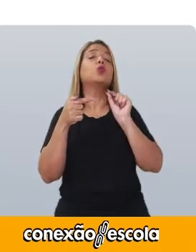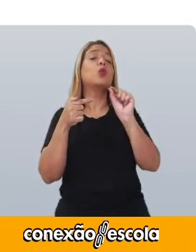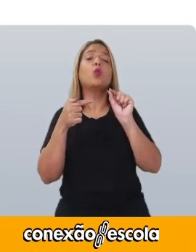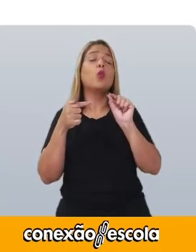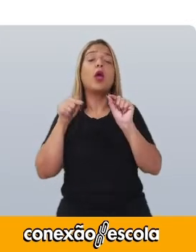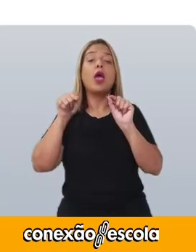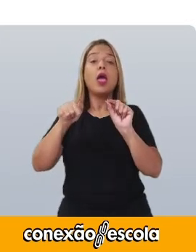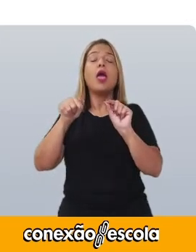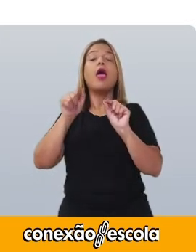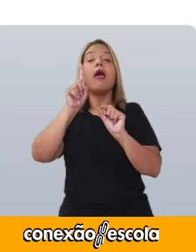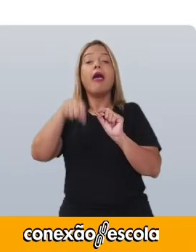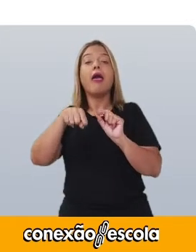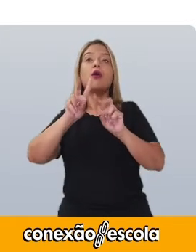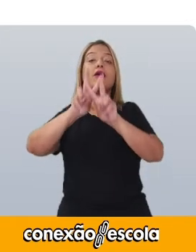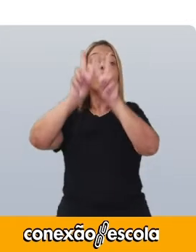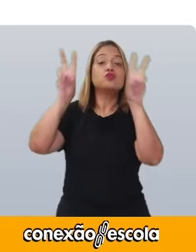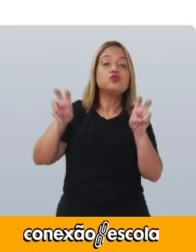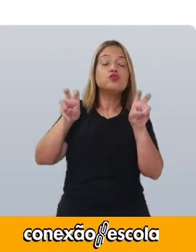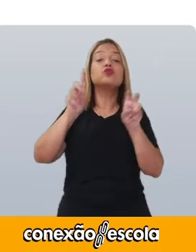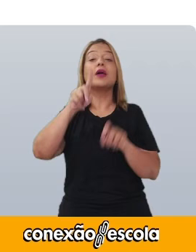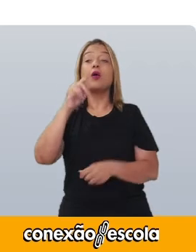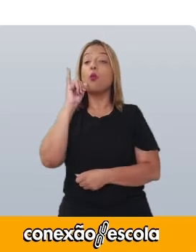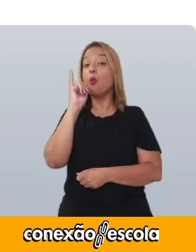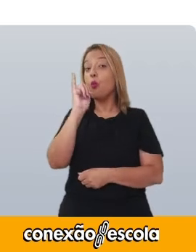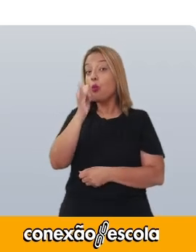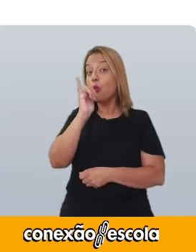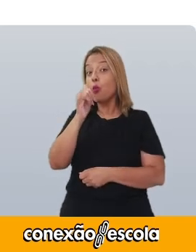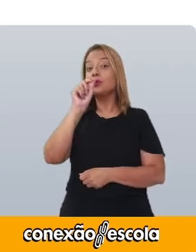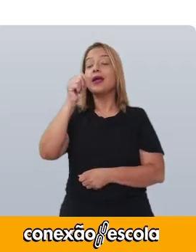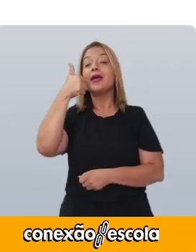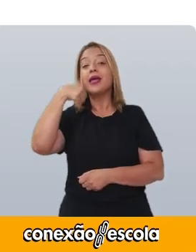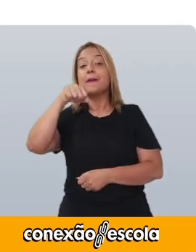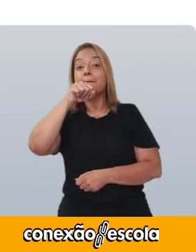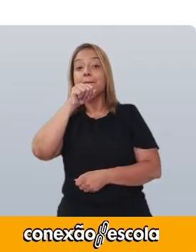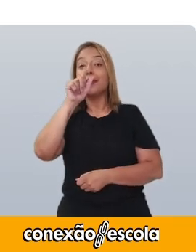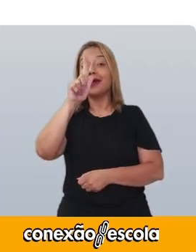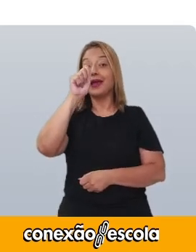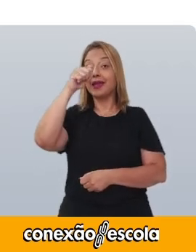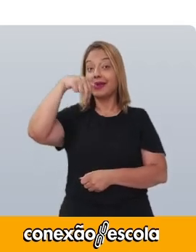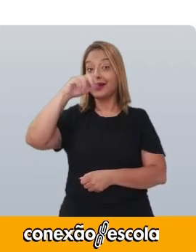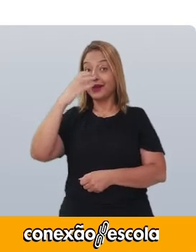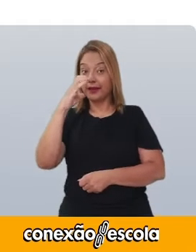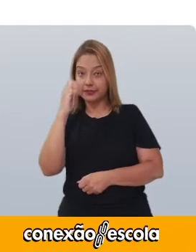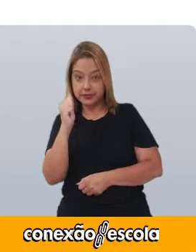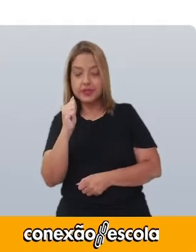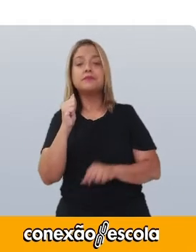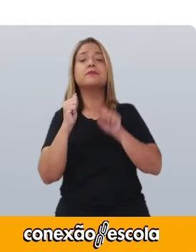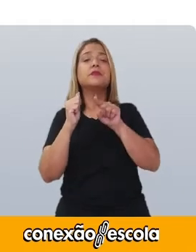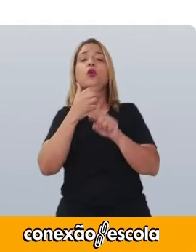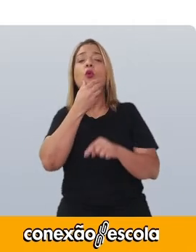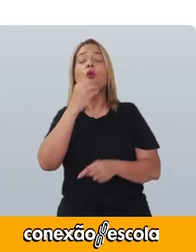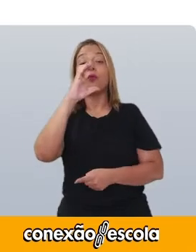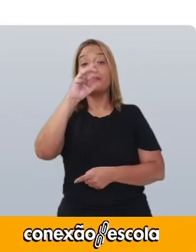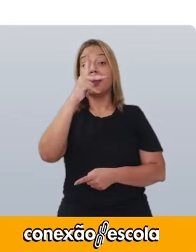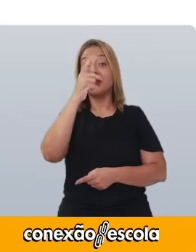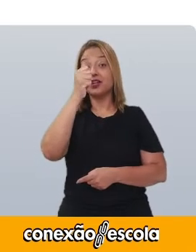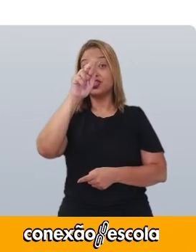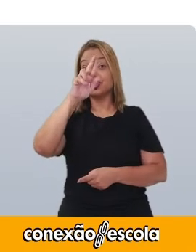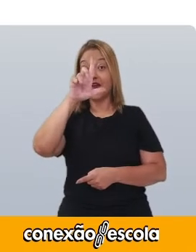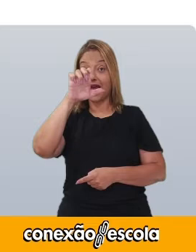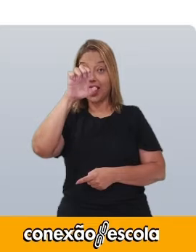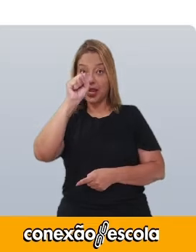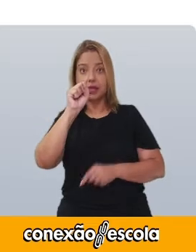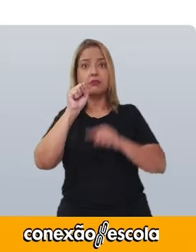dos Contos da Mãe Gansa. Esse livro foi escrito por Charles Perrault